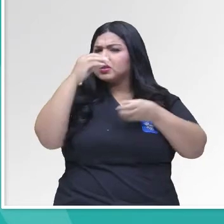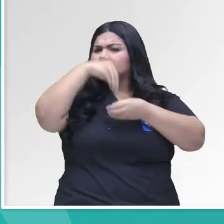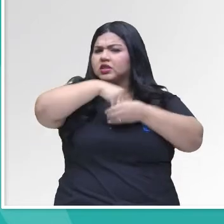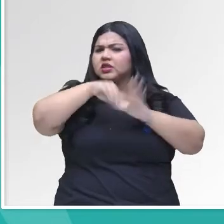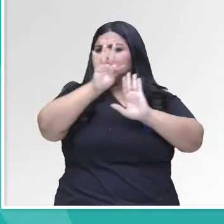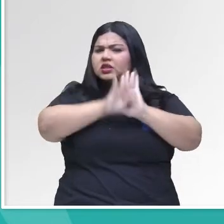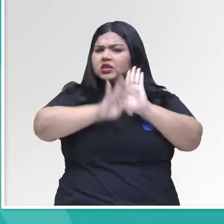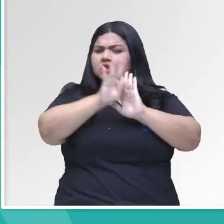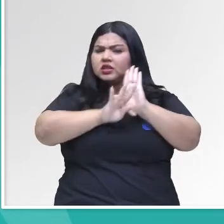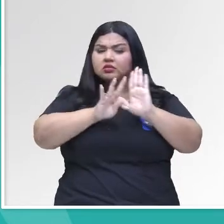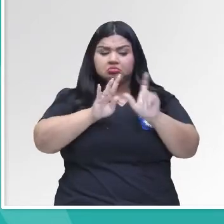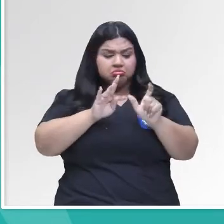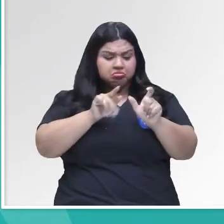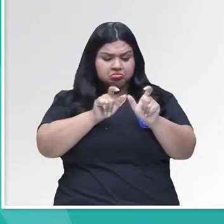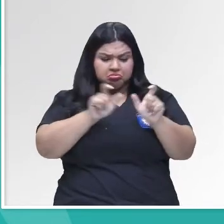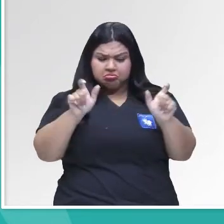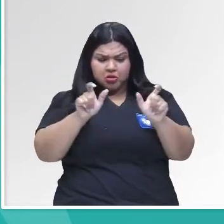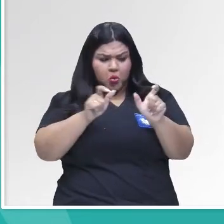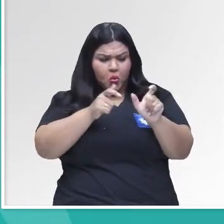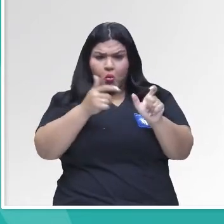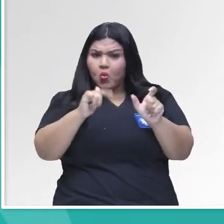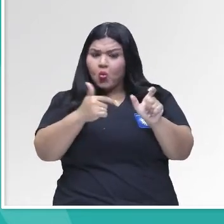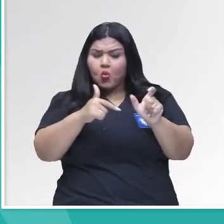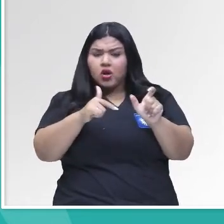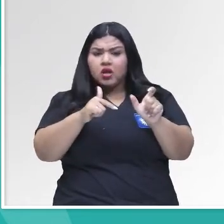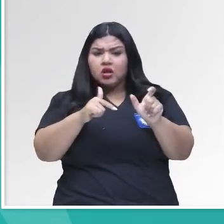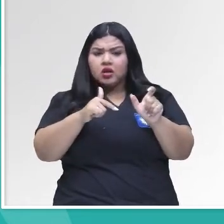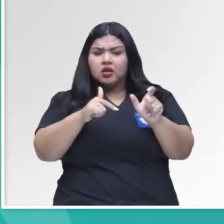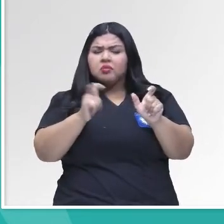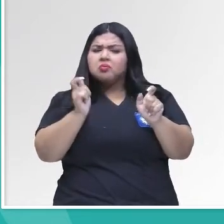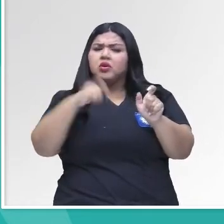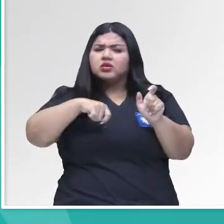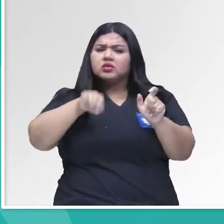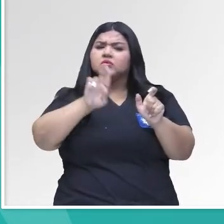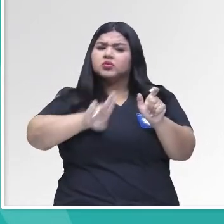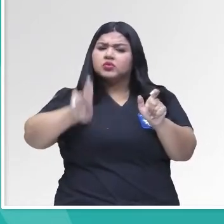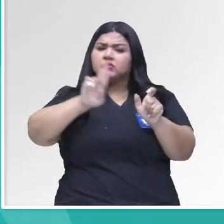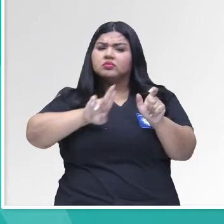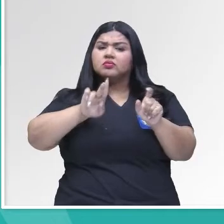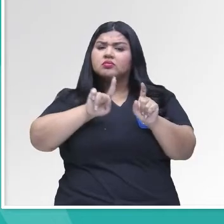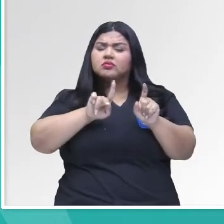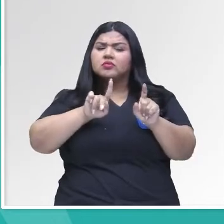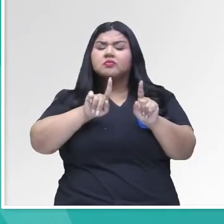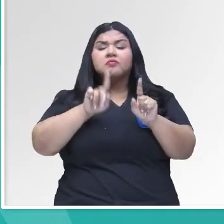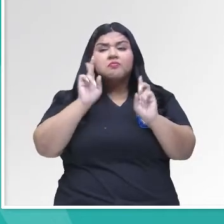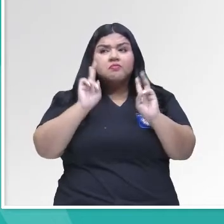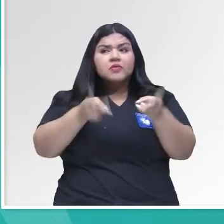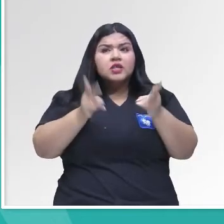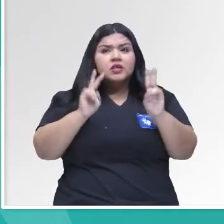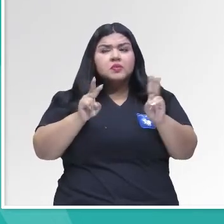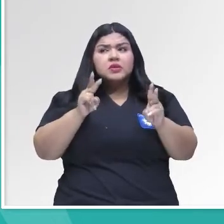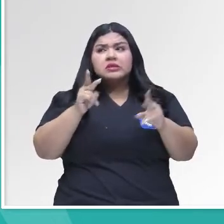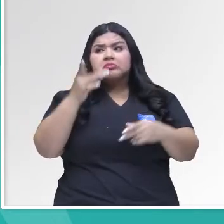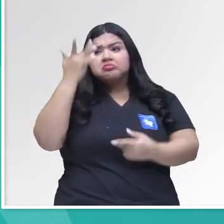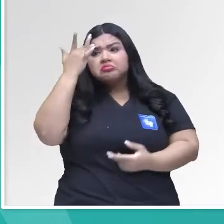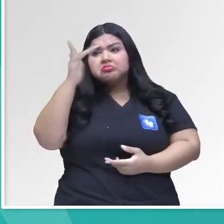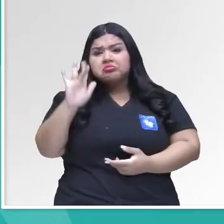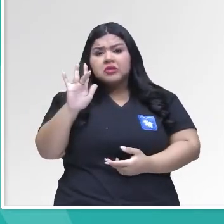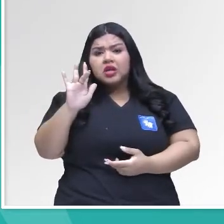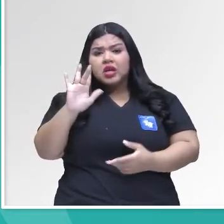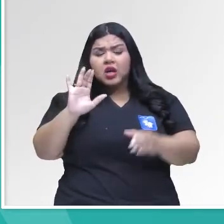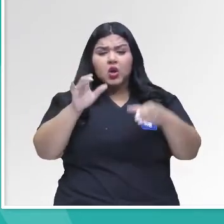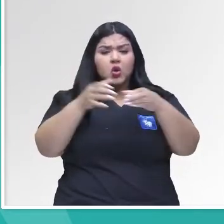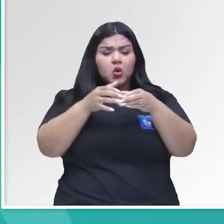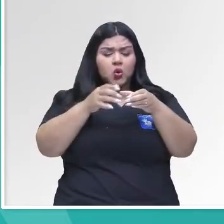sem conjunção, você percebeu que era possível utilizá-las. E mesmo sem saber a classificação, ou